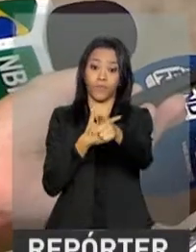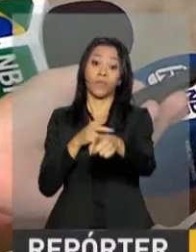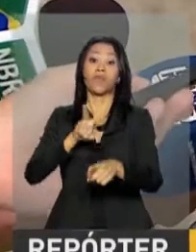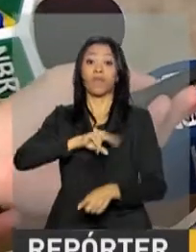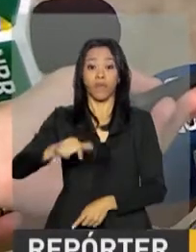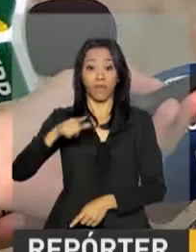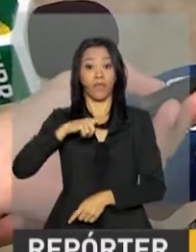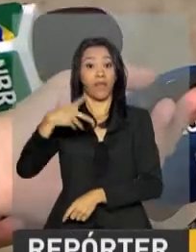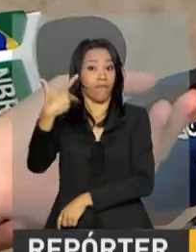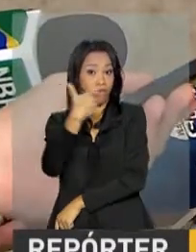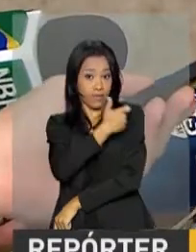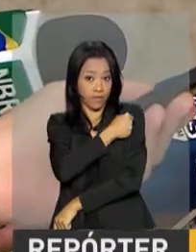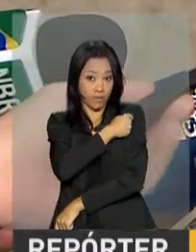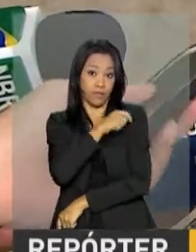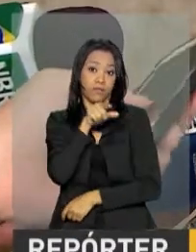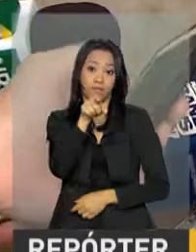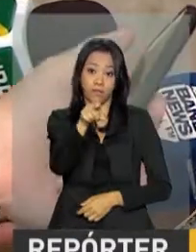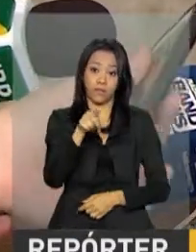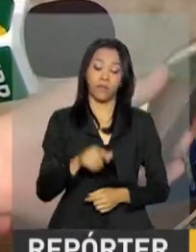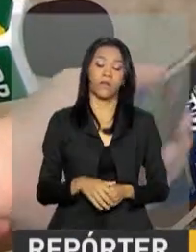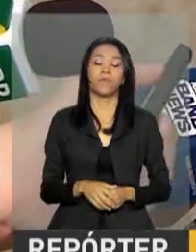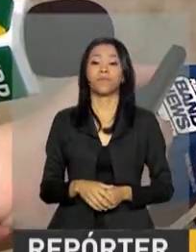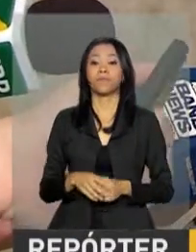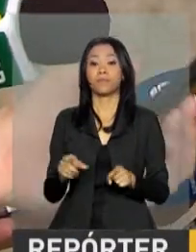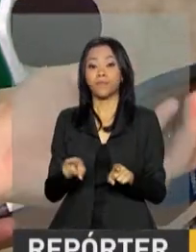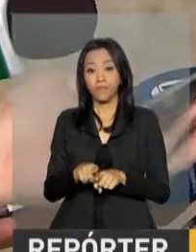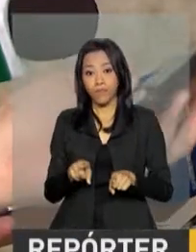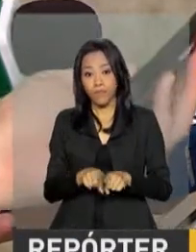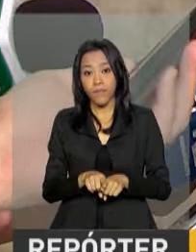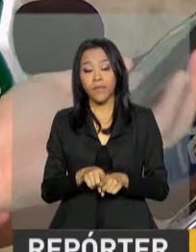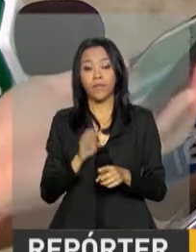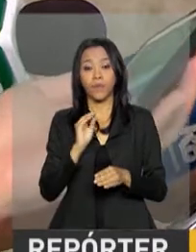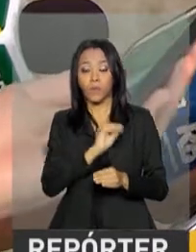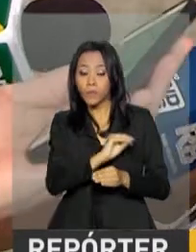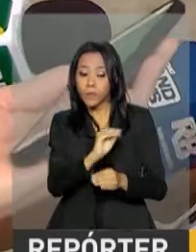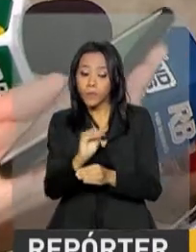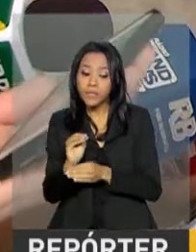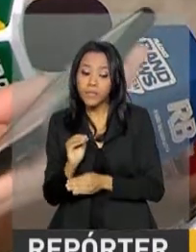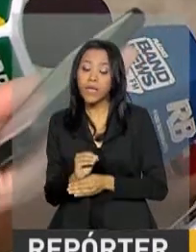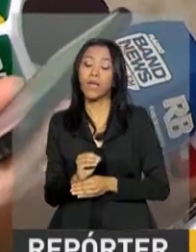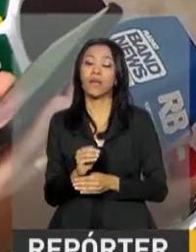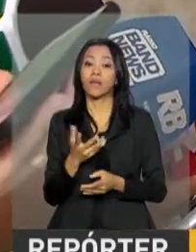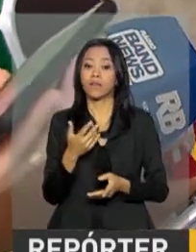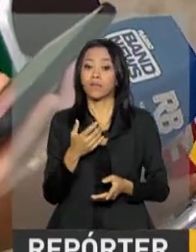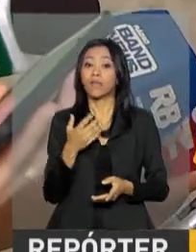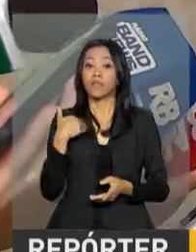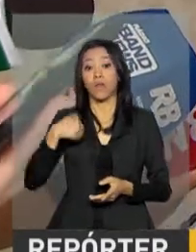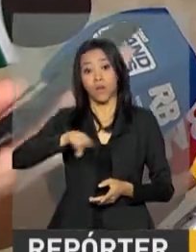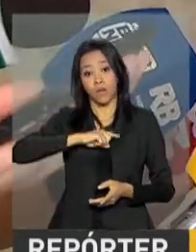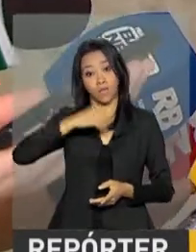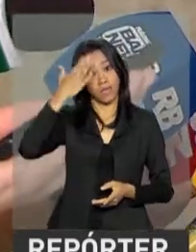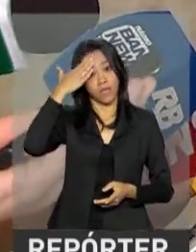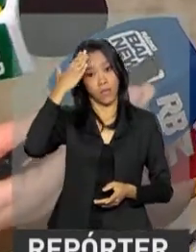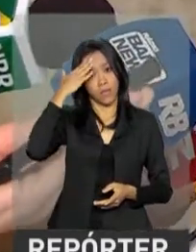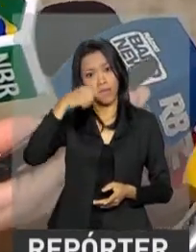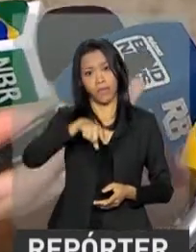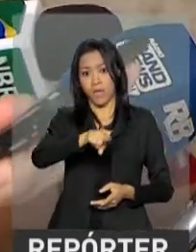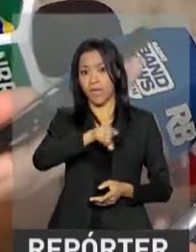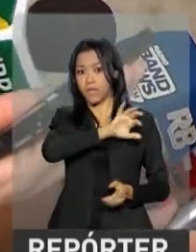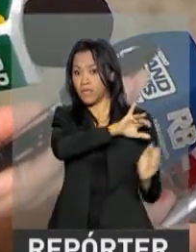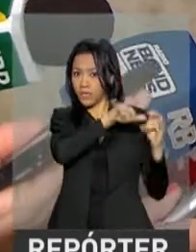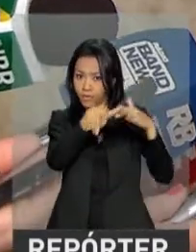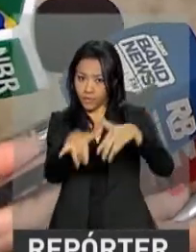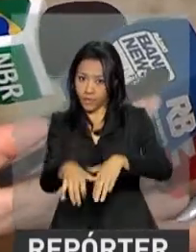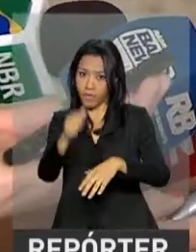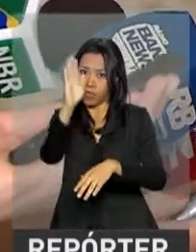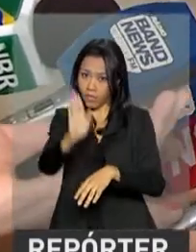pela Anvisa ali, um centro de vacinação e acolhimento imediato para primeiros socorros. A gente sabe que muitos dos imigrantes que